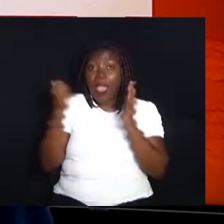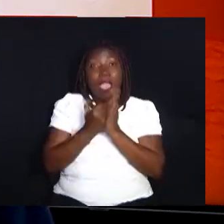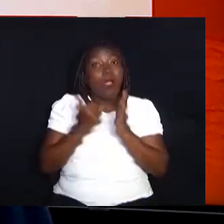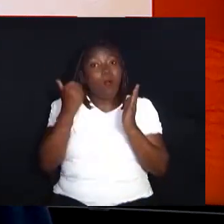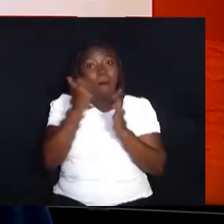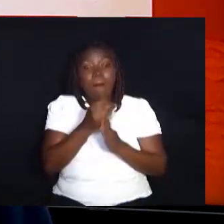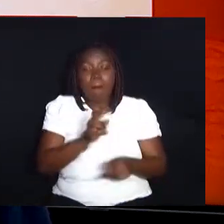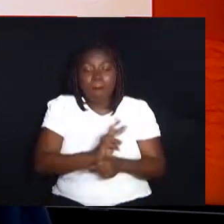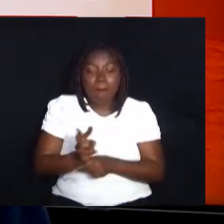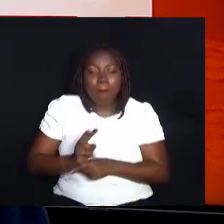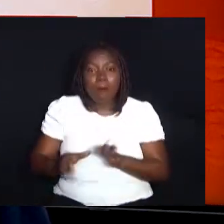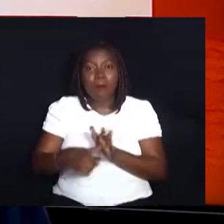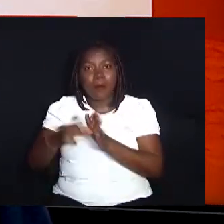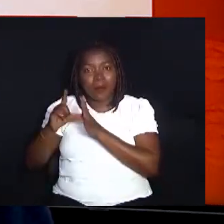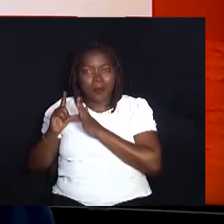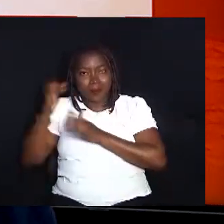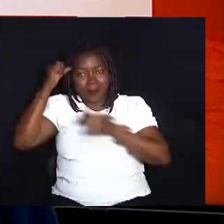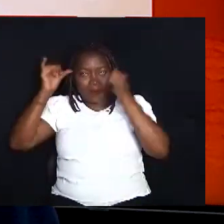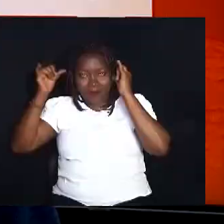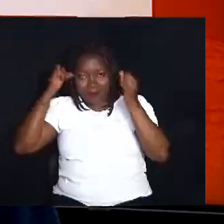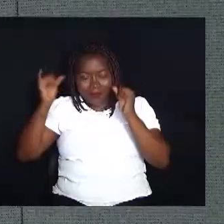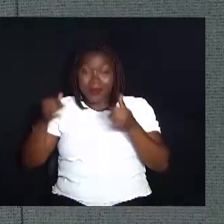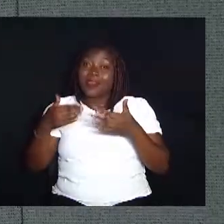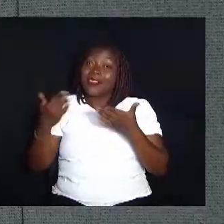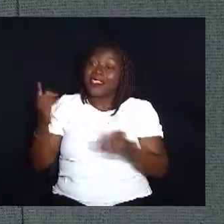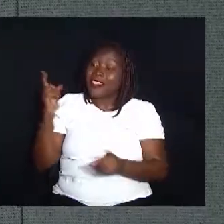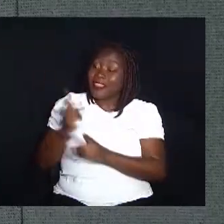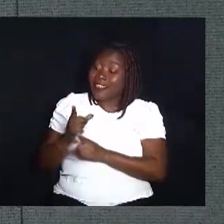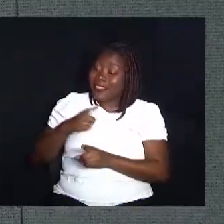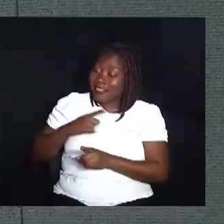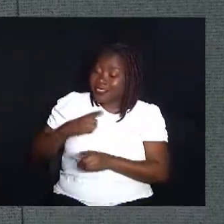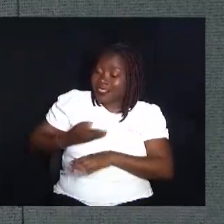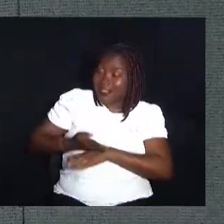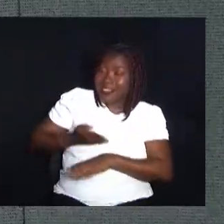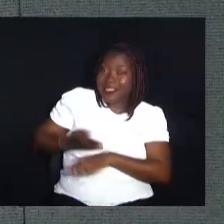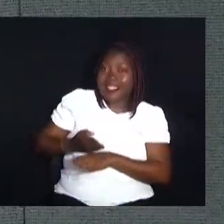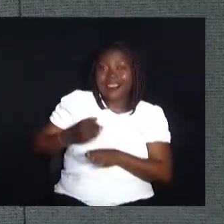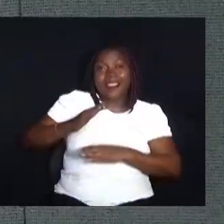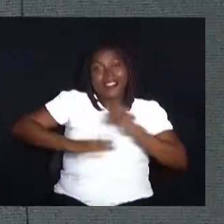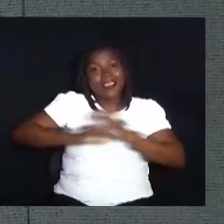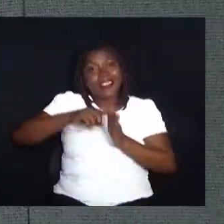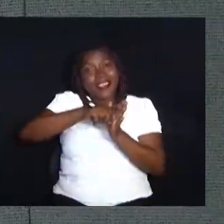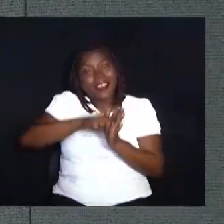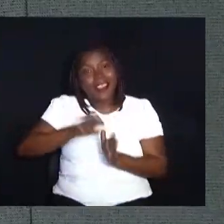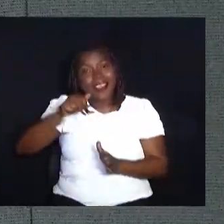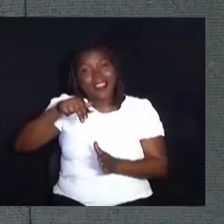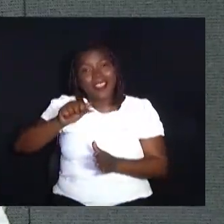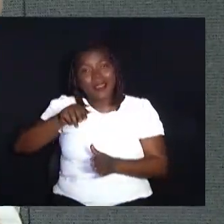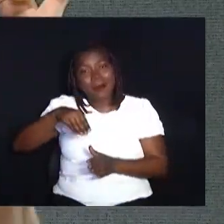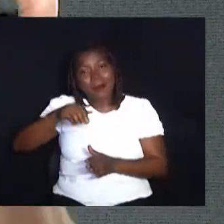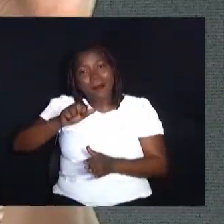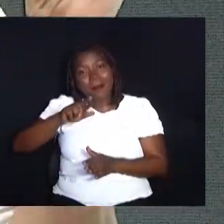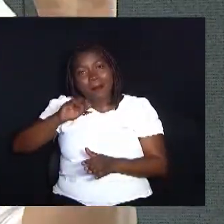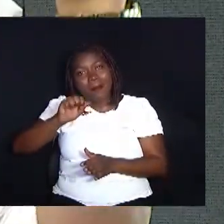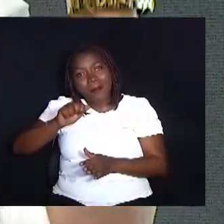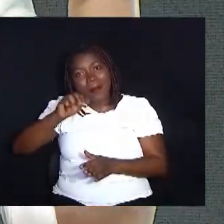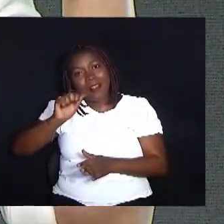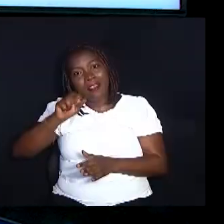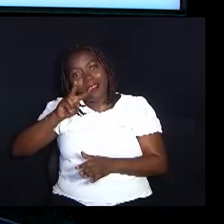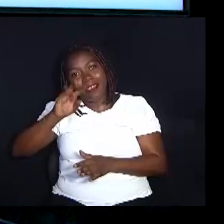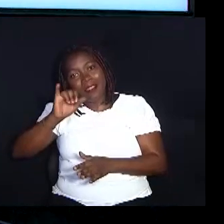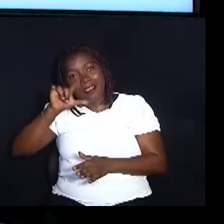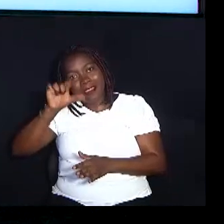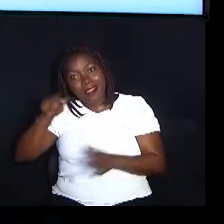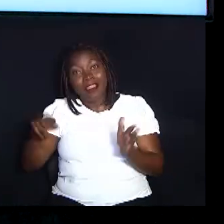atenção você aumente as vistorias preventivas o encontro contou ainda com a presença da pesquisadora Ana Maria Ávila do